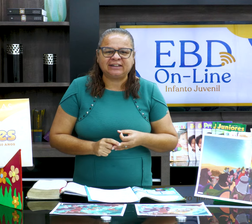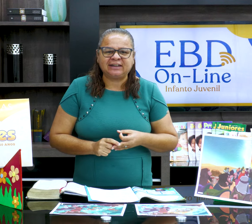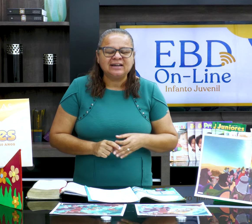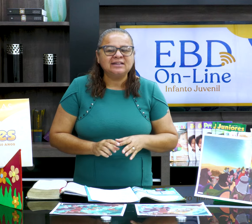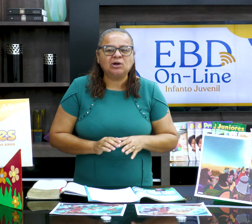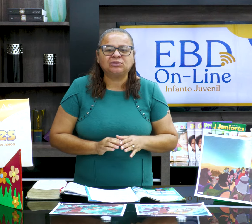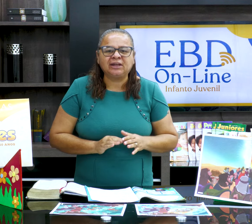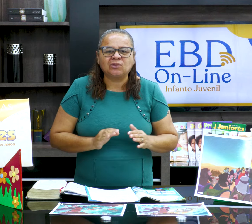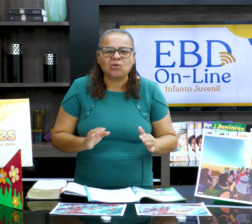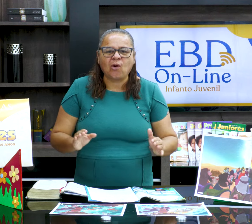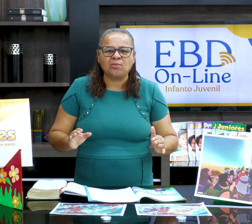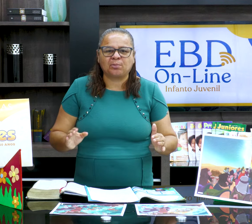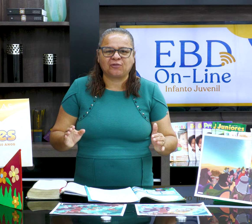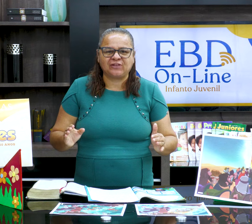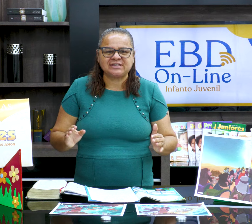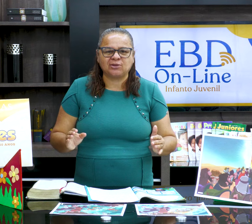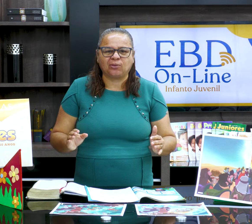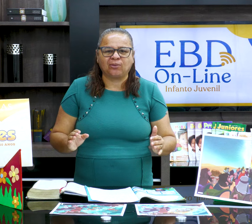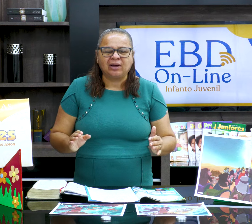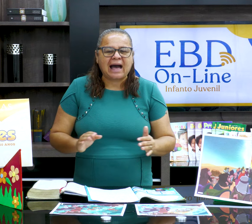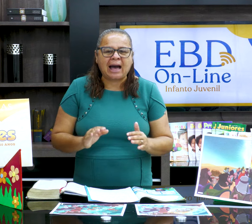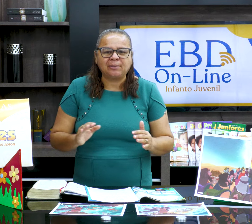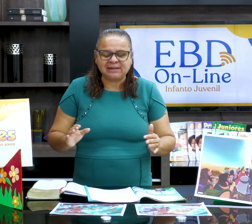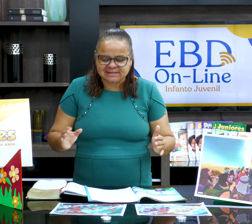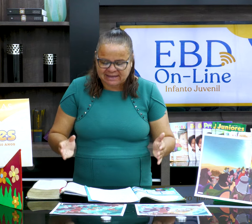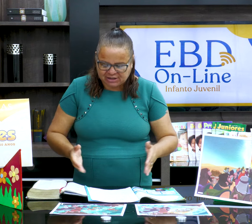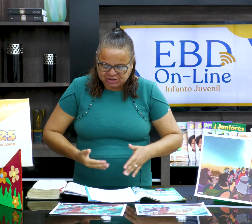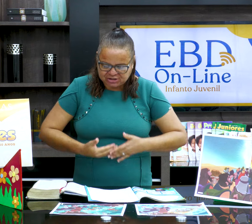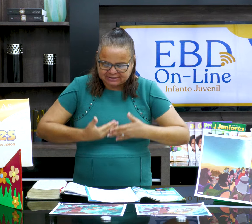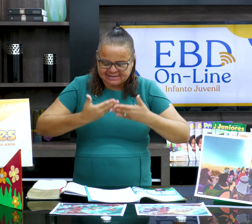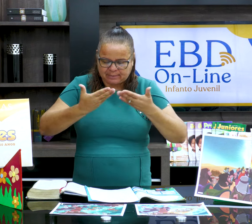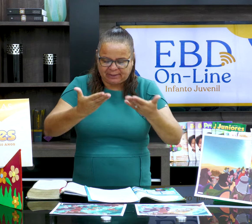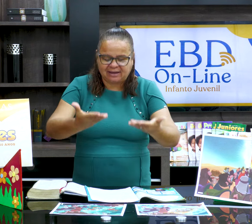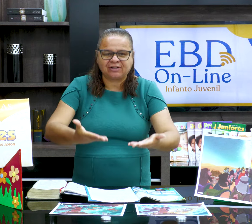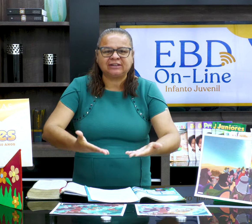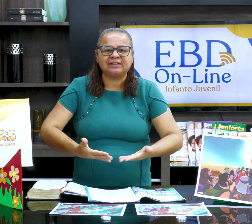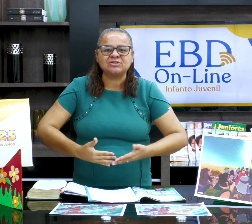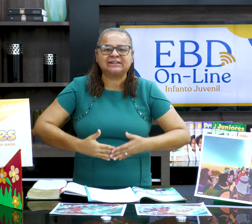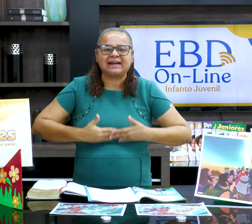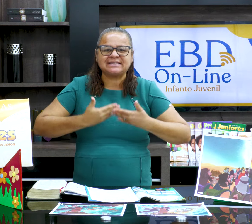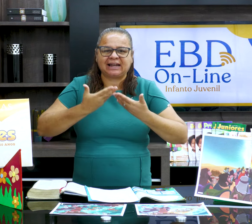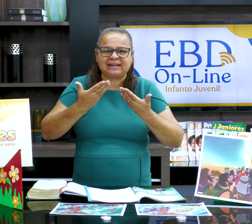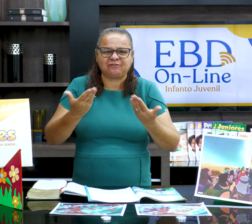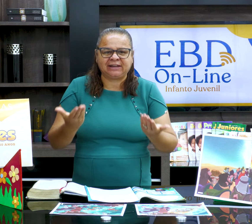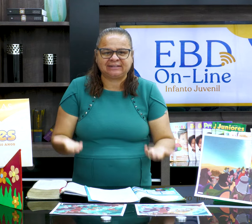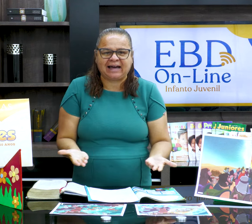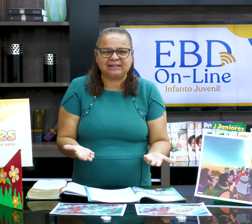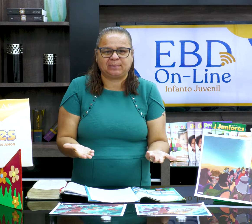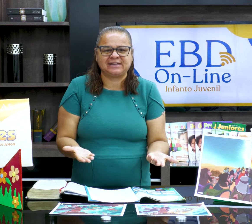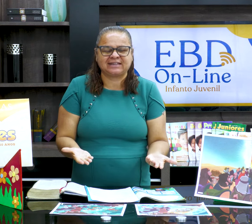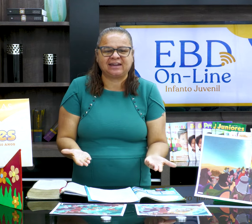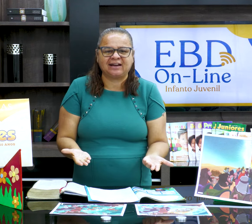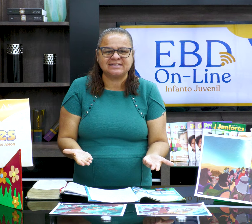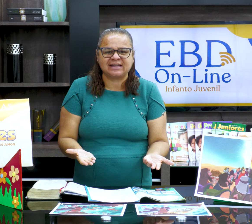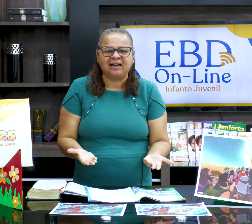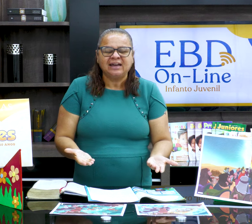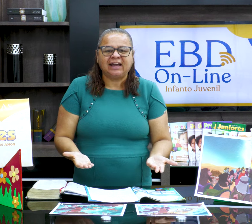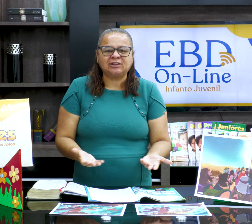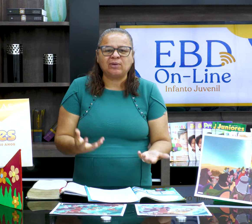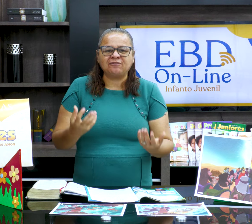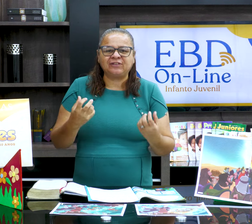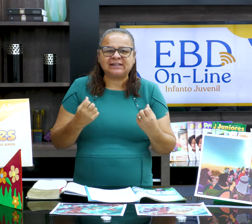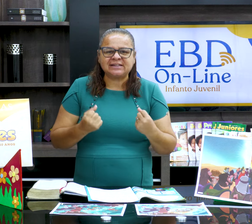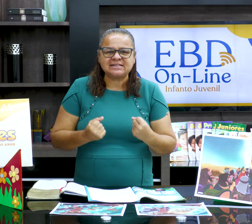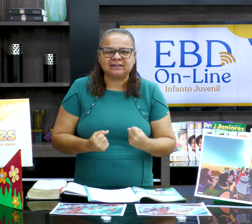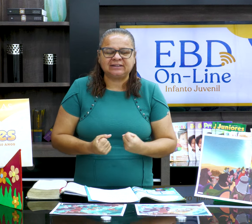santidade não tem como professor amenizar a gente traz a palavra de Deus e traz ela na verdade para as crianças